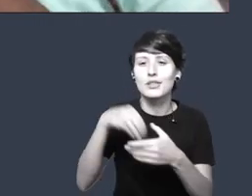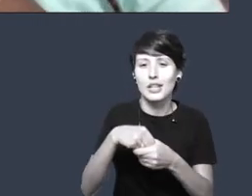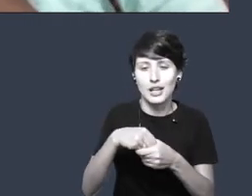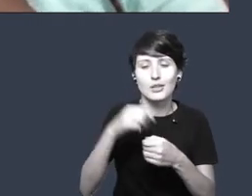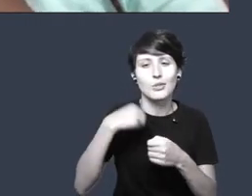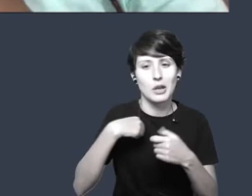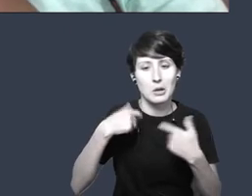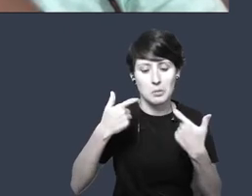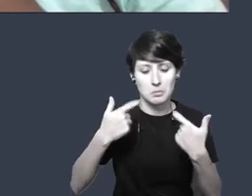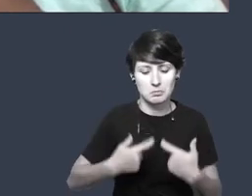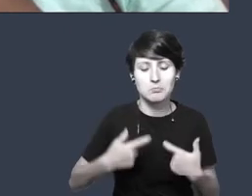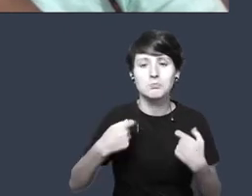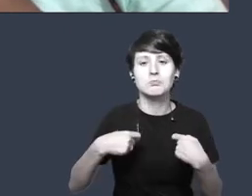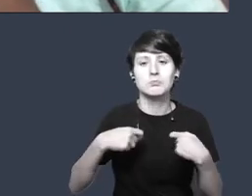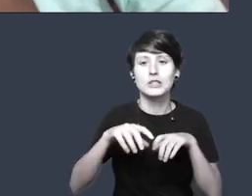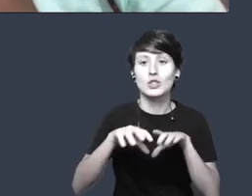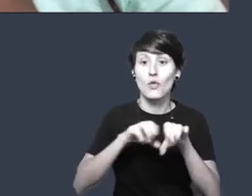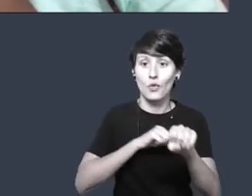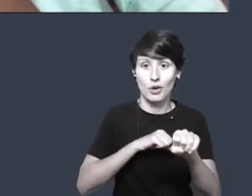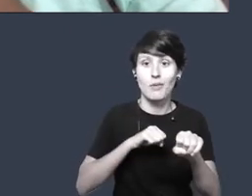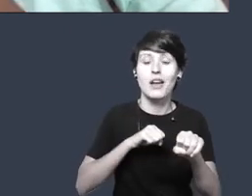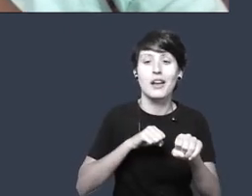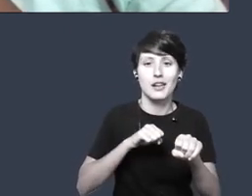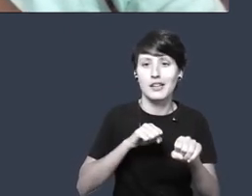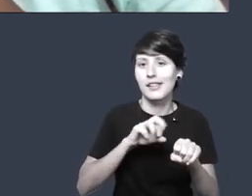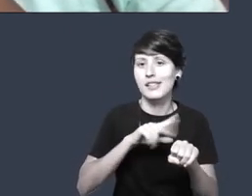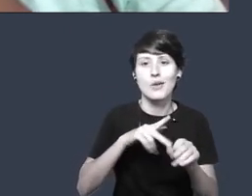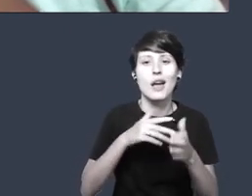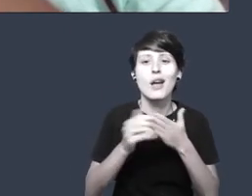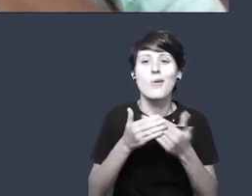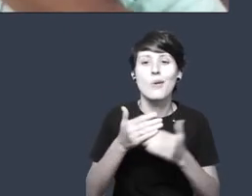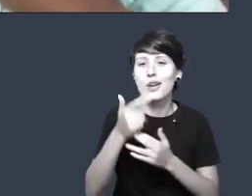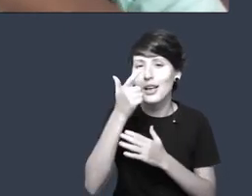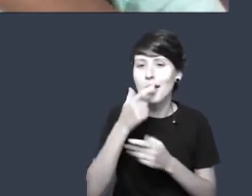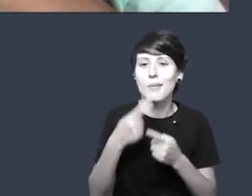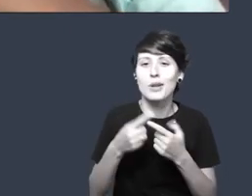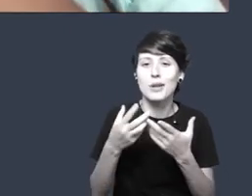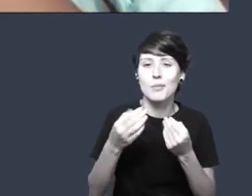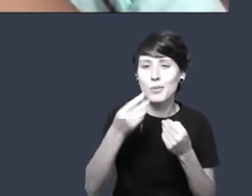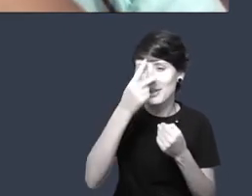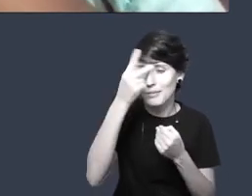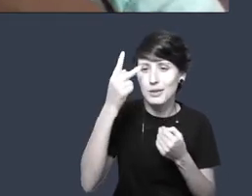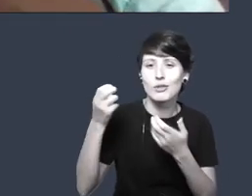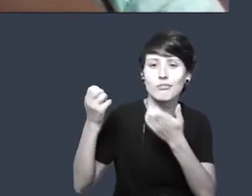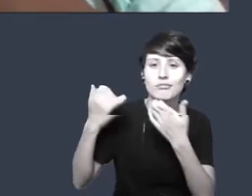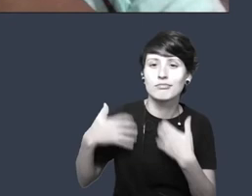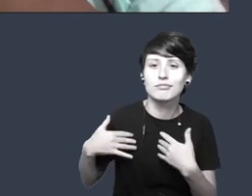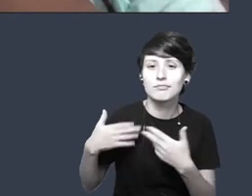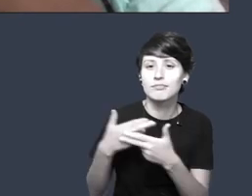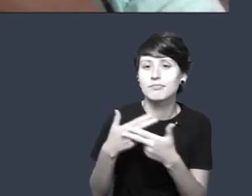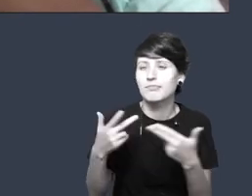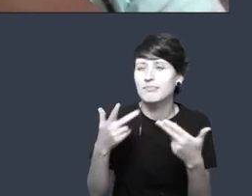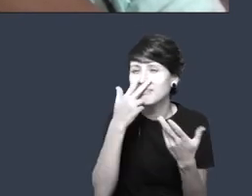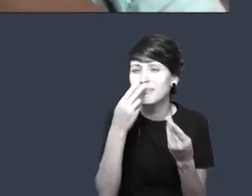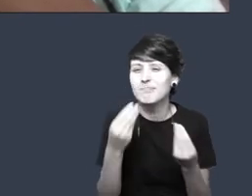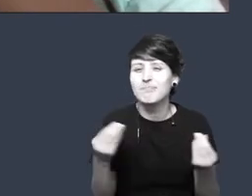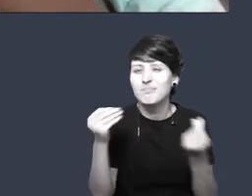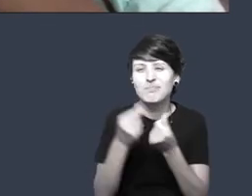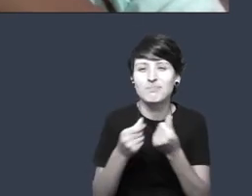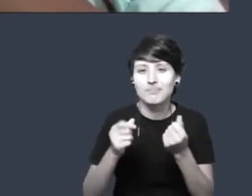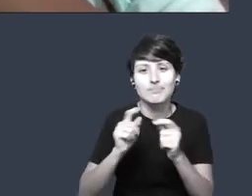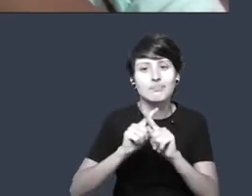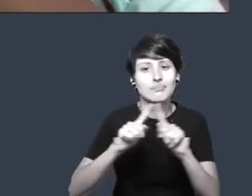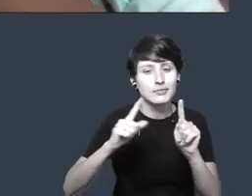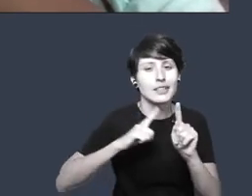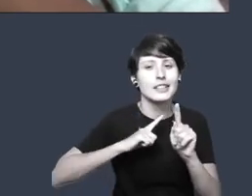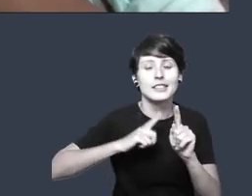informar a partir daquelas pessoas, né? Não de qualquer pessoa, porque tem muita gente falando coisas que são um pouco absurdas, mas você ter fontes